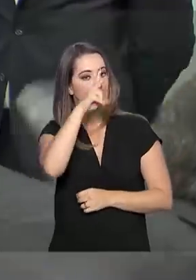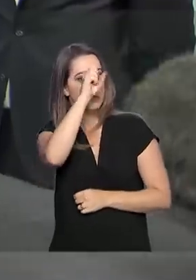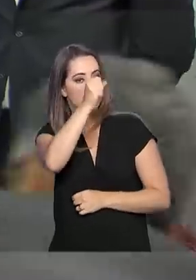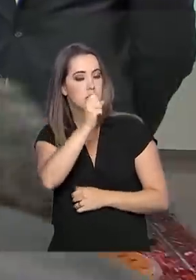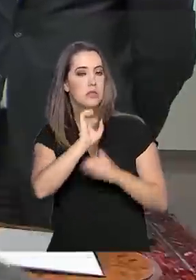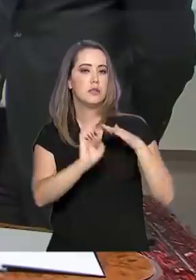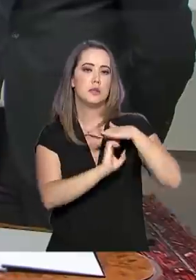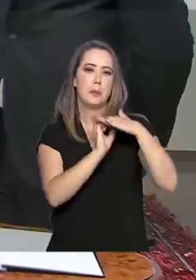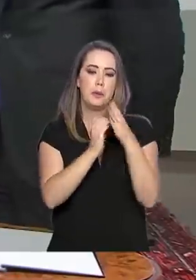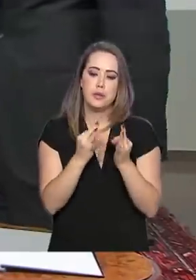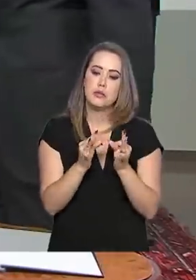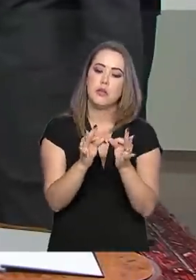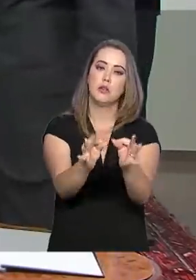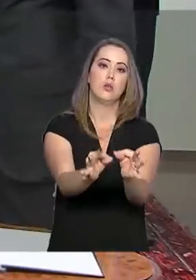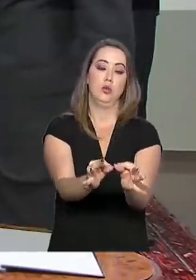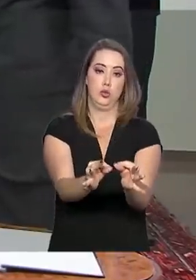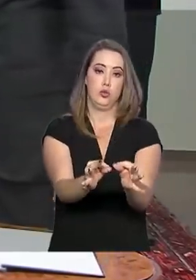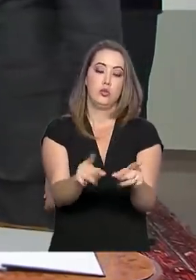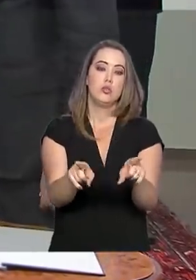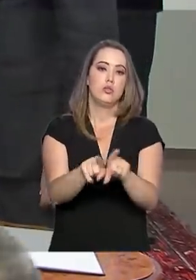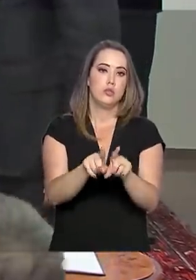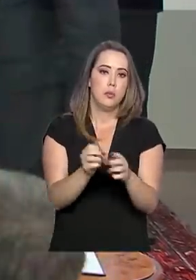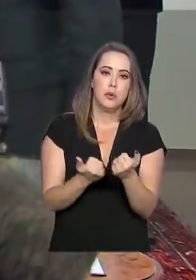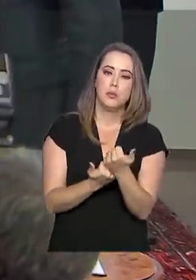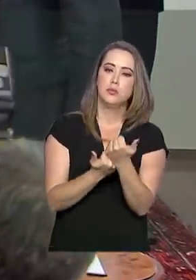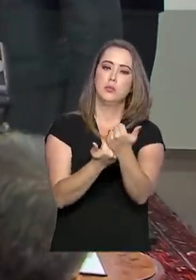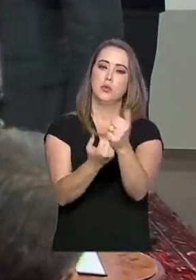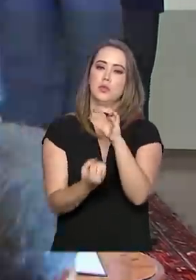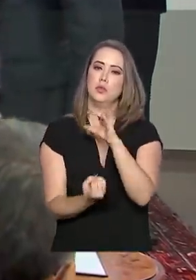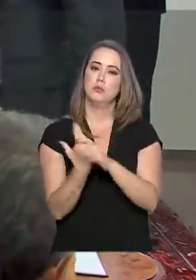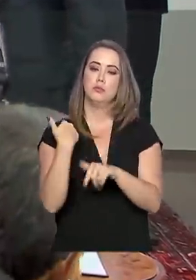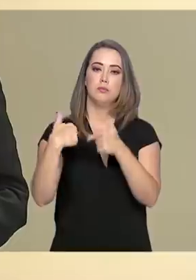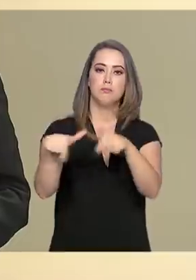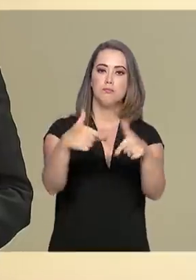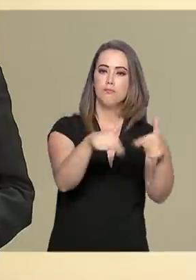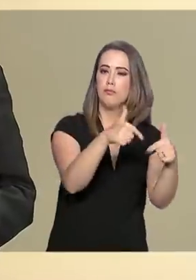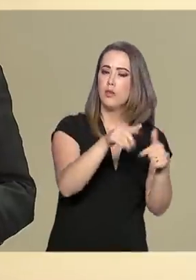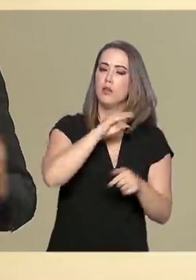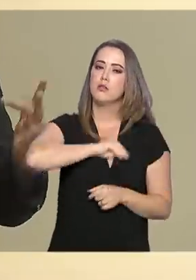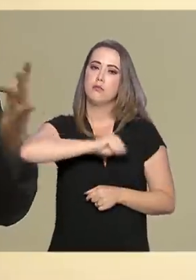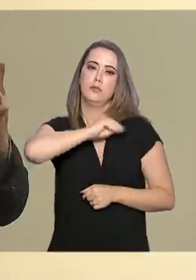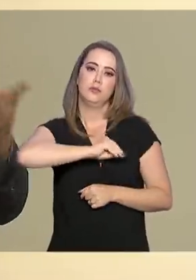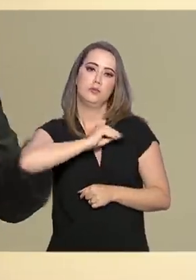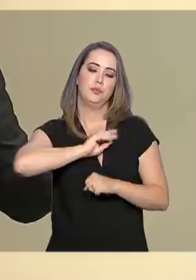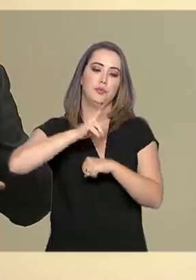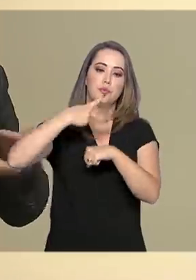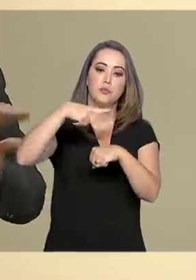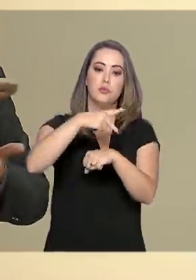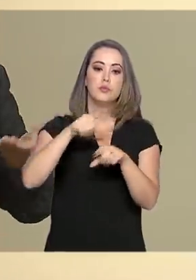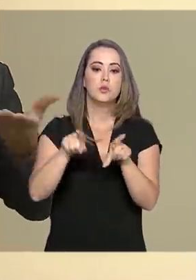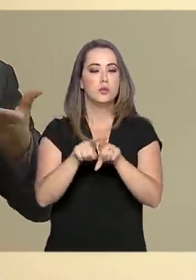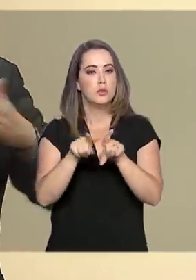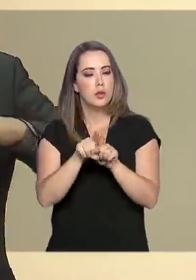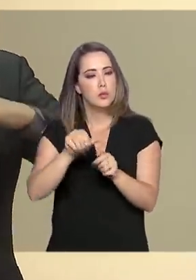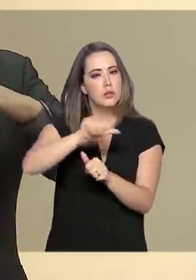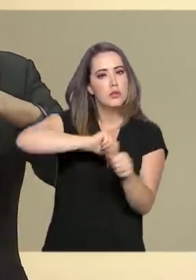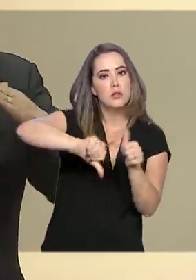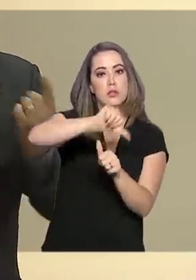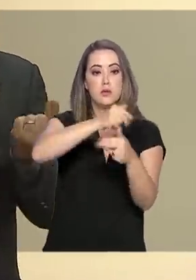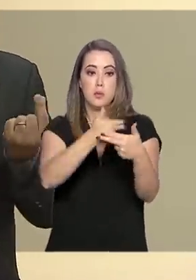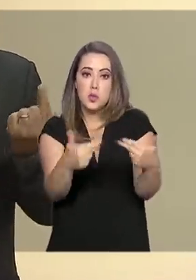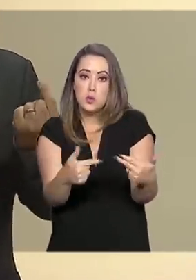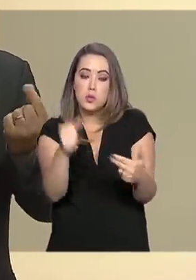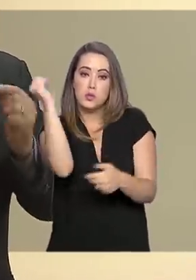produção de tecnologia de defesa e contribuir para a geração de emprego e renda no país, além de tornar os produtos